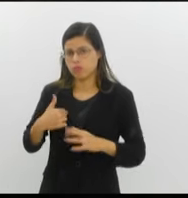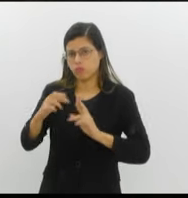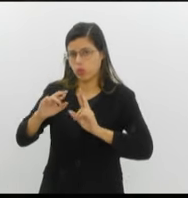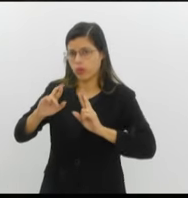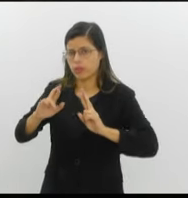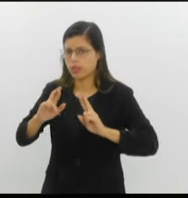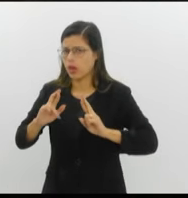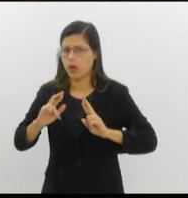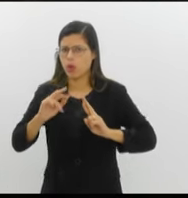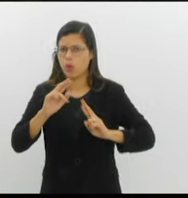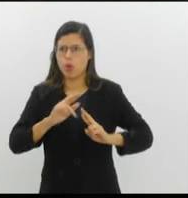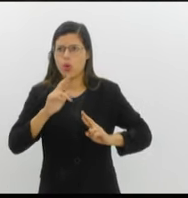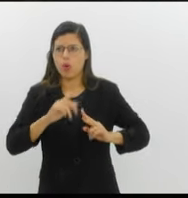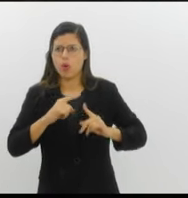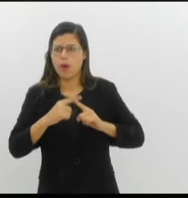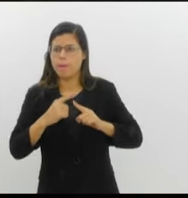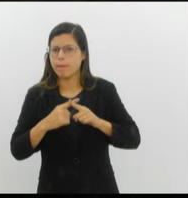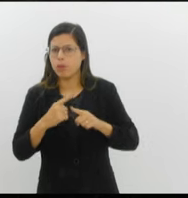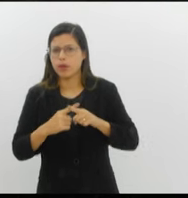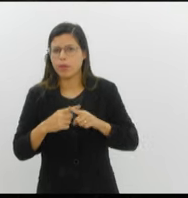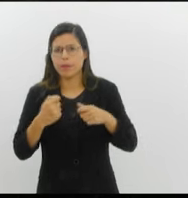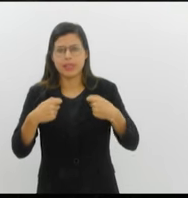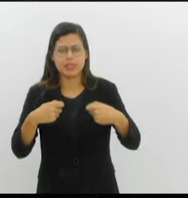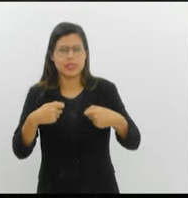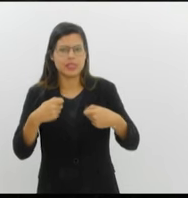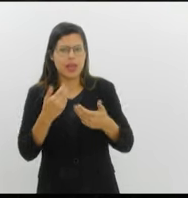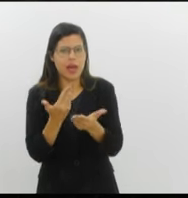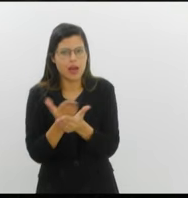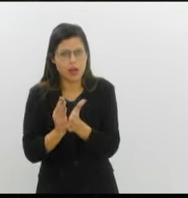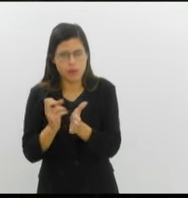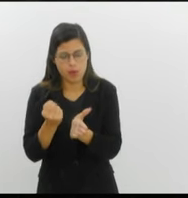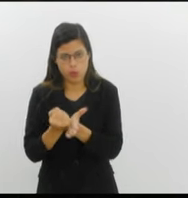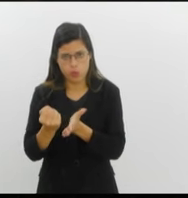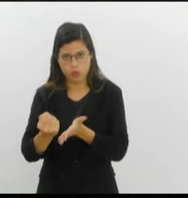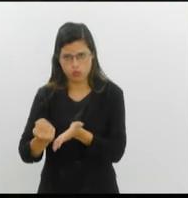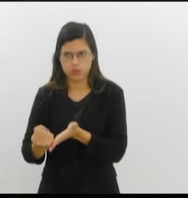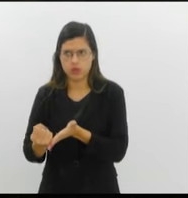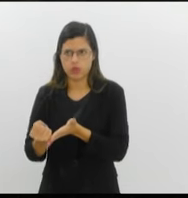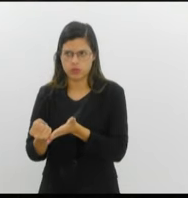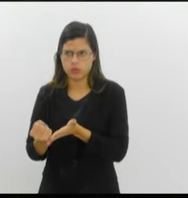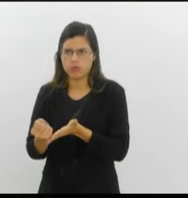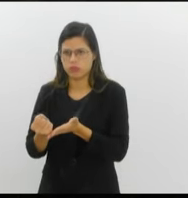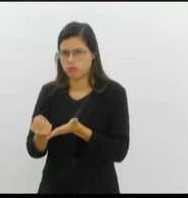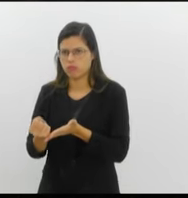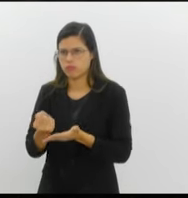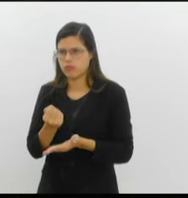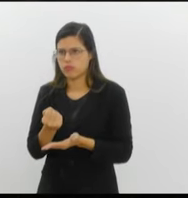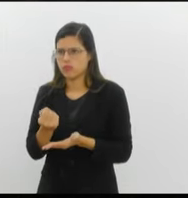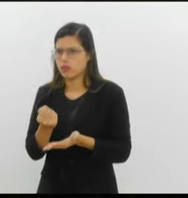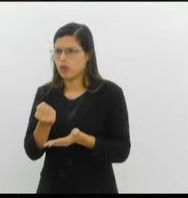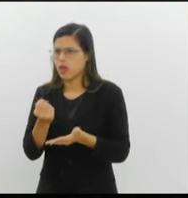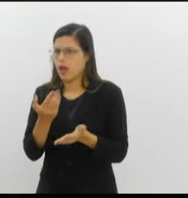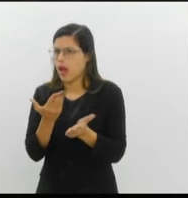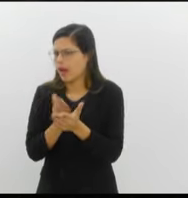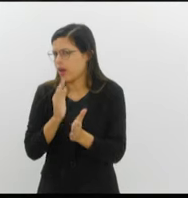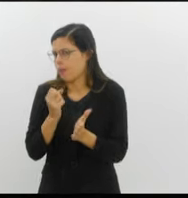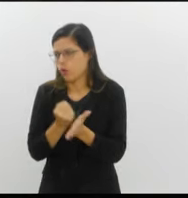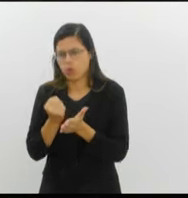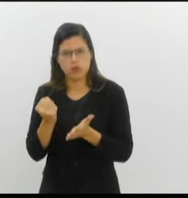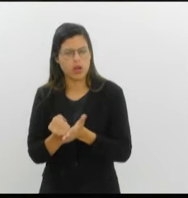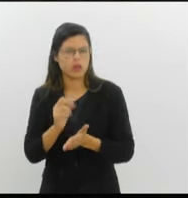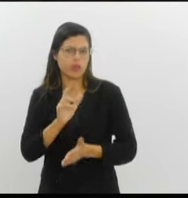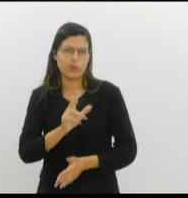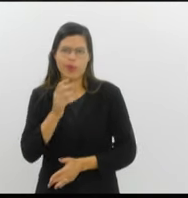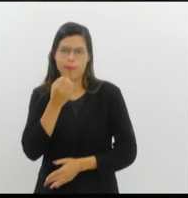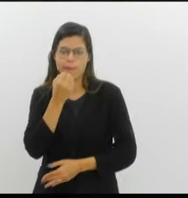de quebrar contratos, me dizia o companheiro Val. Quebrar contrato não é legal. O